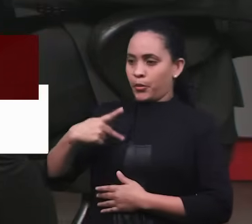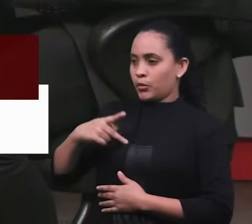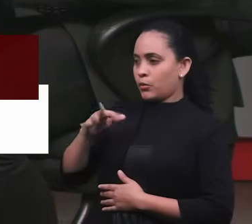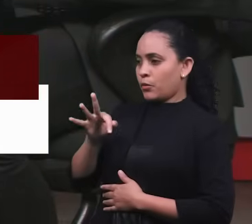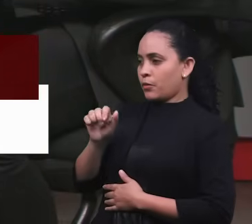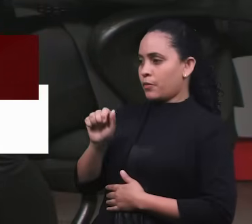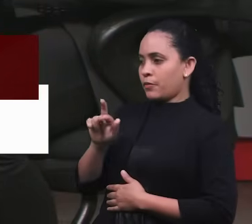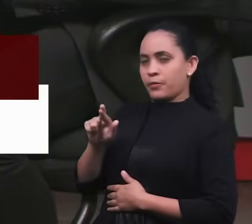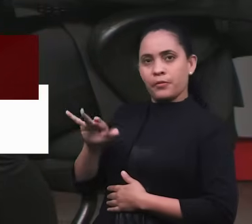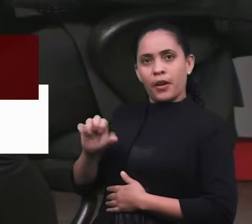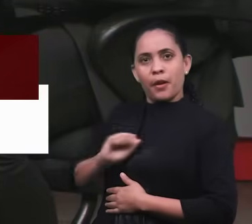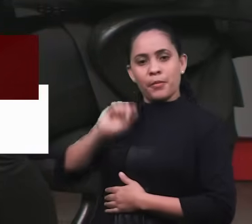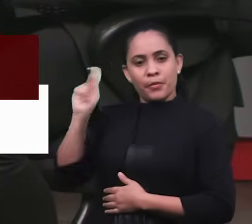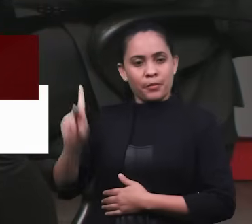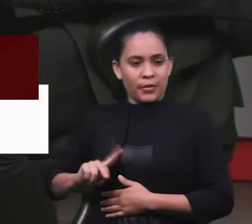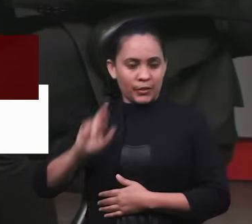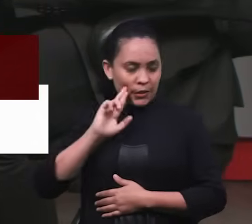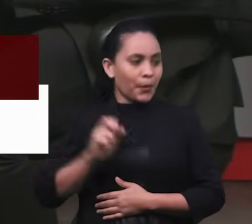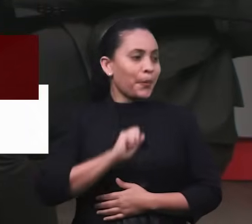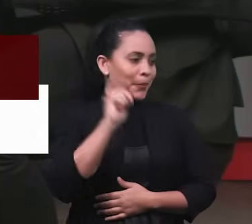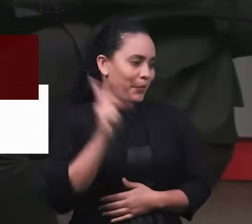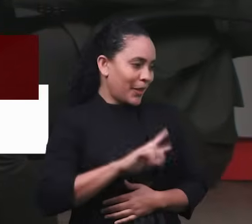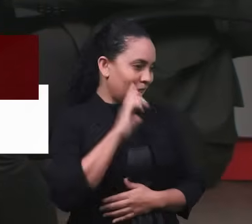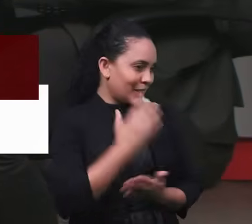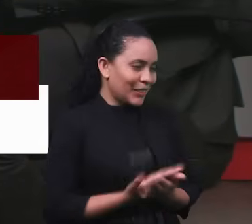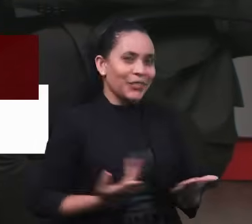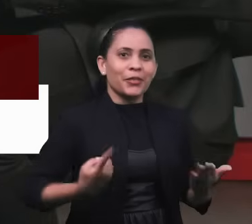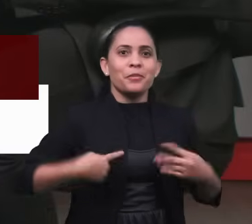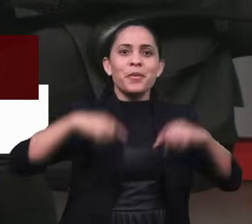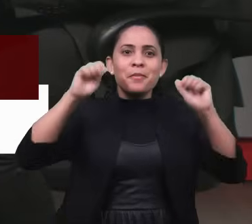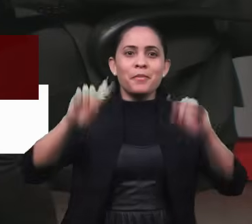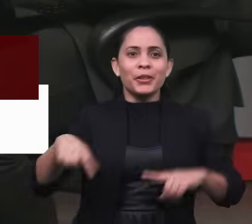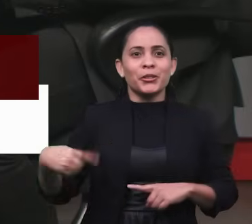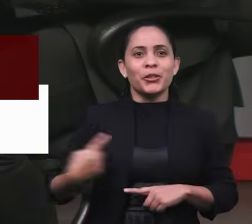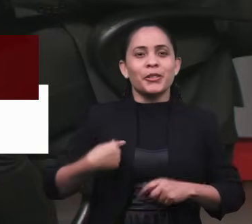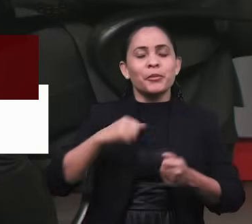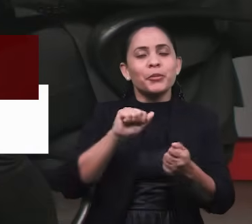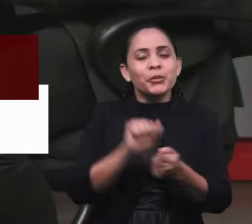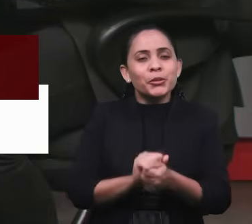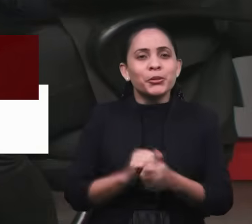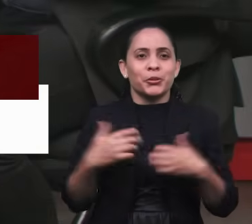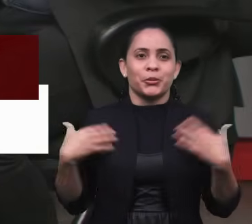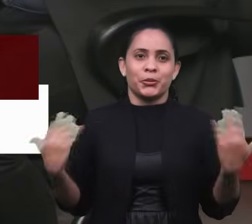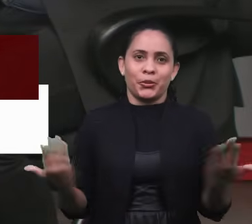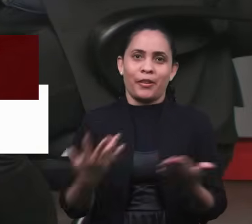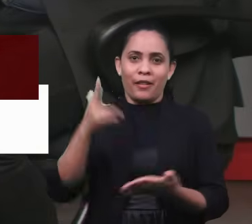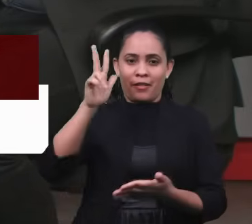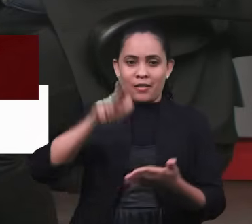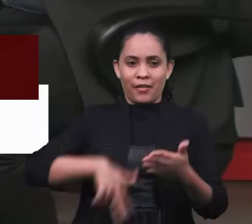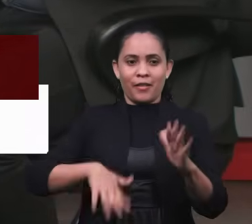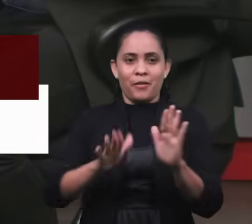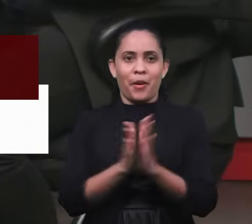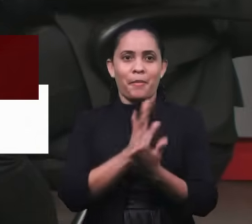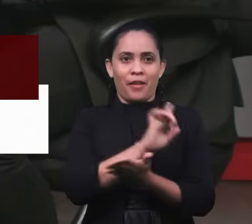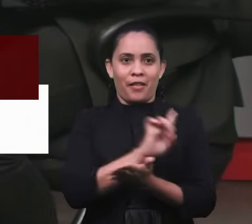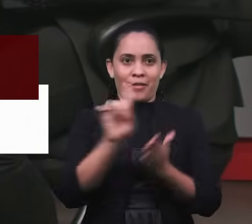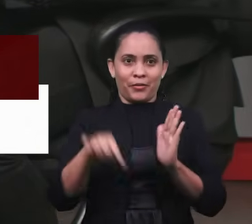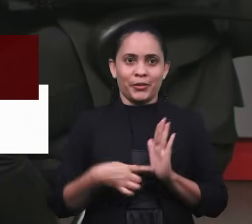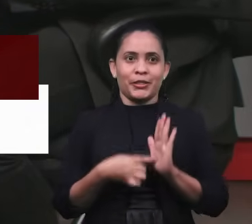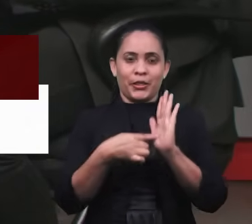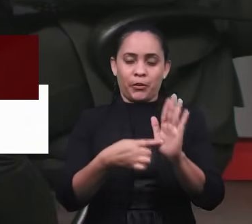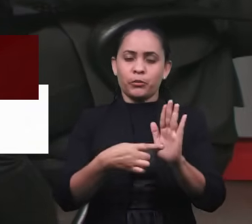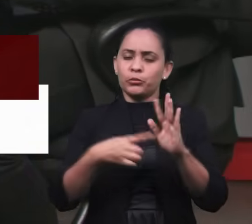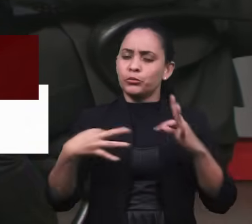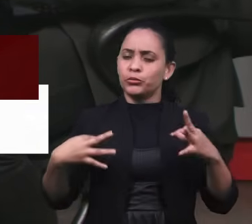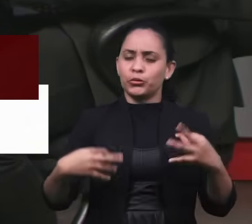Senhor, pastor. Senhor. É uma bênção para nós estarmos juntos e fazermos a leitura da palavra do Senhor em